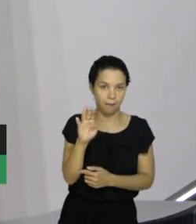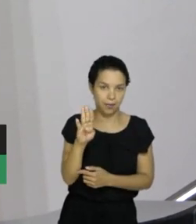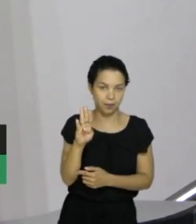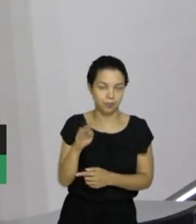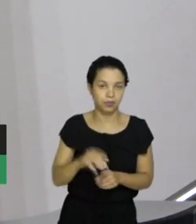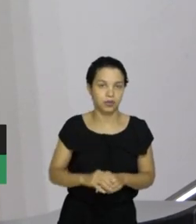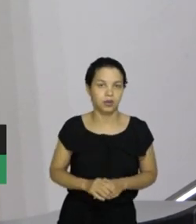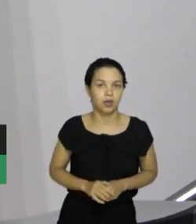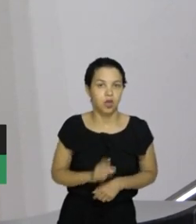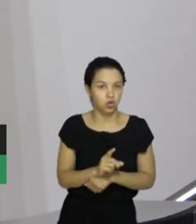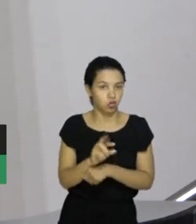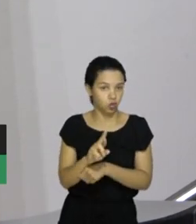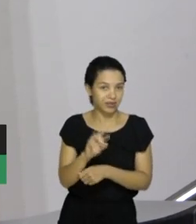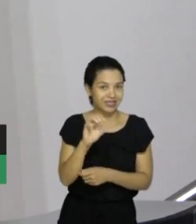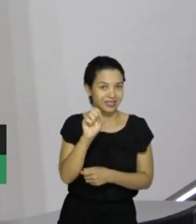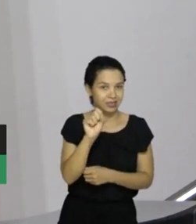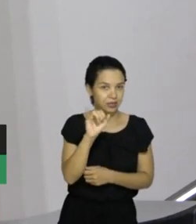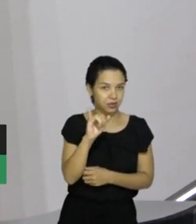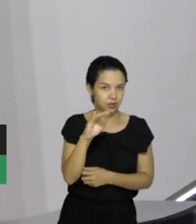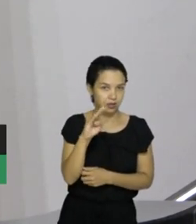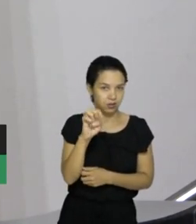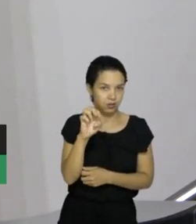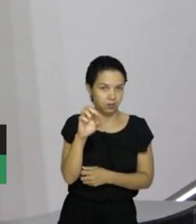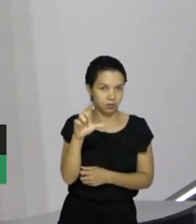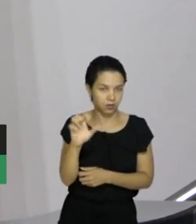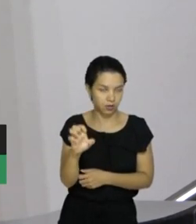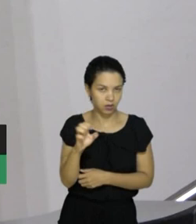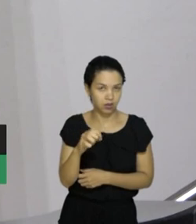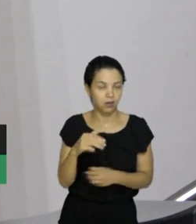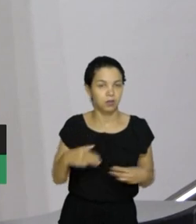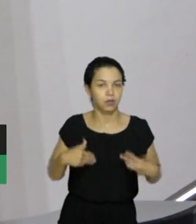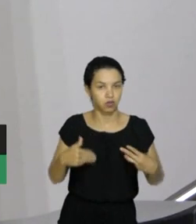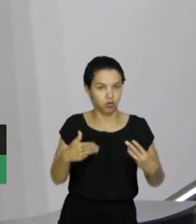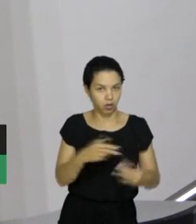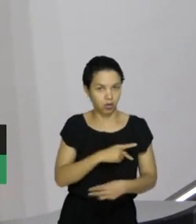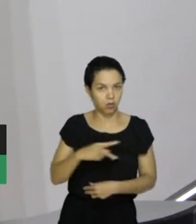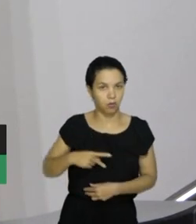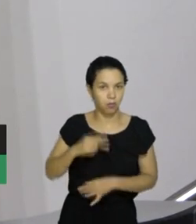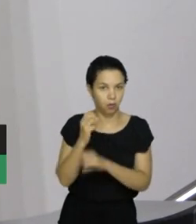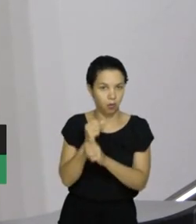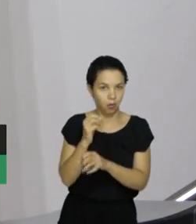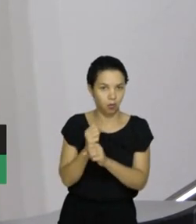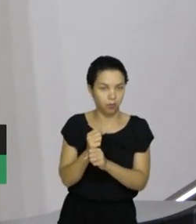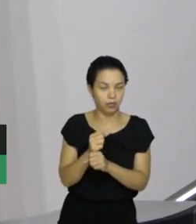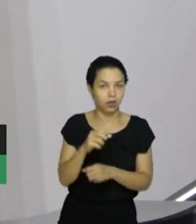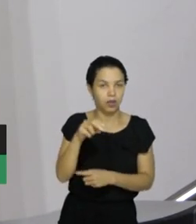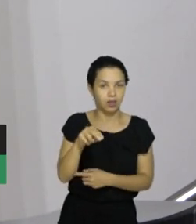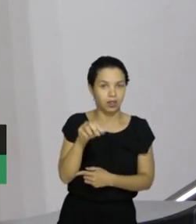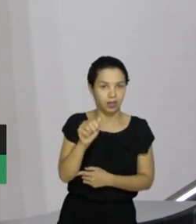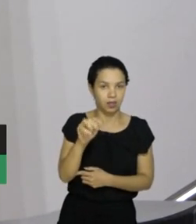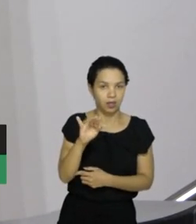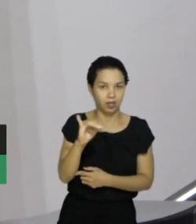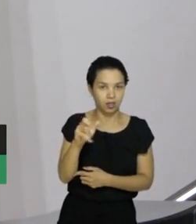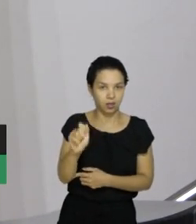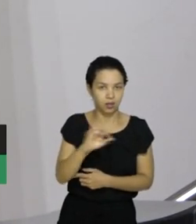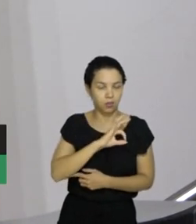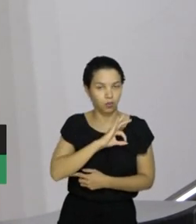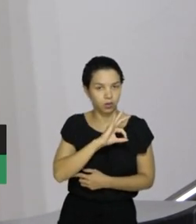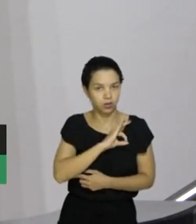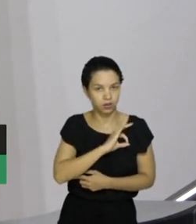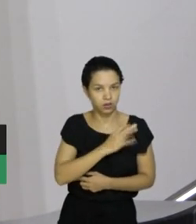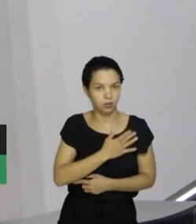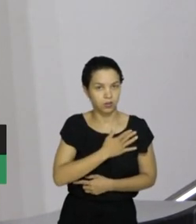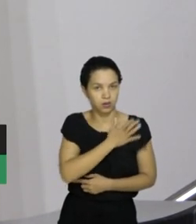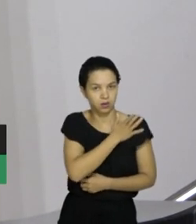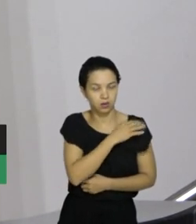Dra Cibele Farias Ministério Público de contas de Santa Catarina Natália Kuster Polícia Militar de Santa